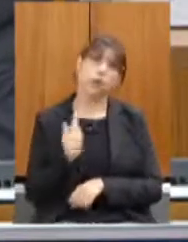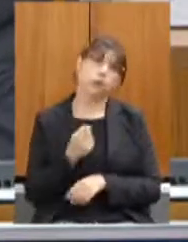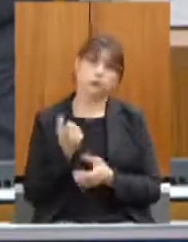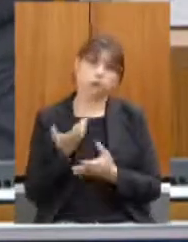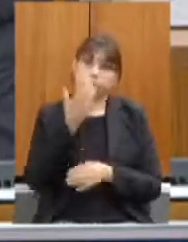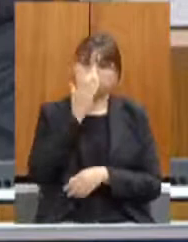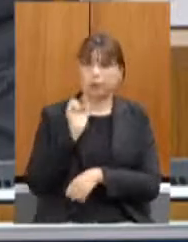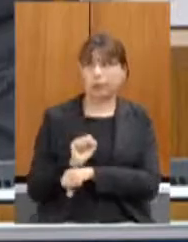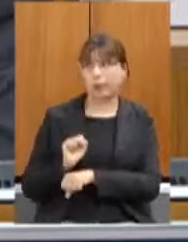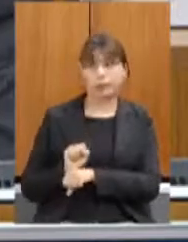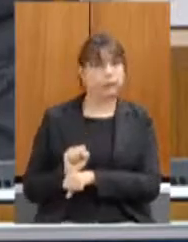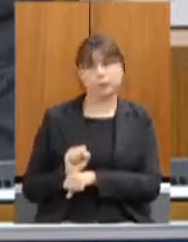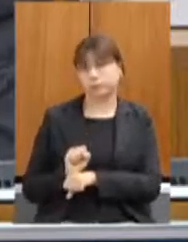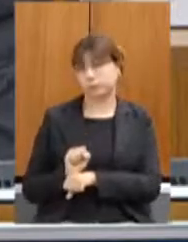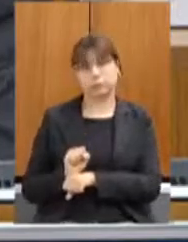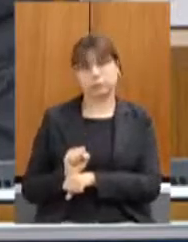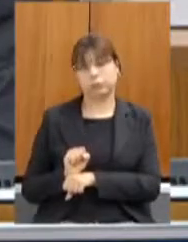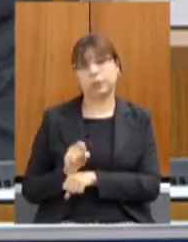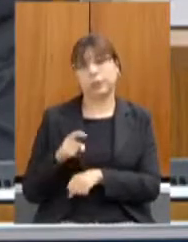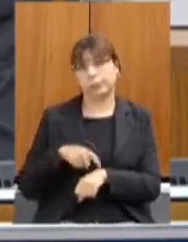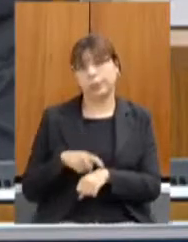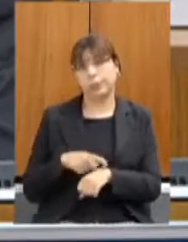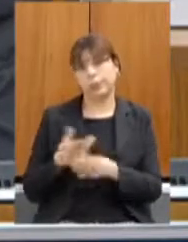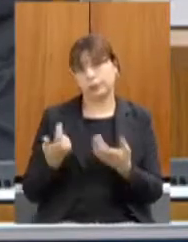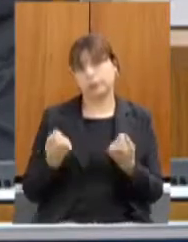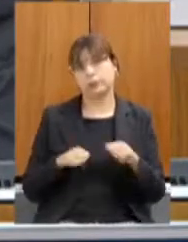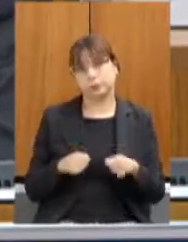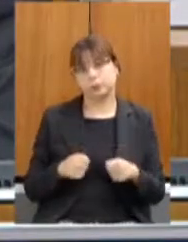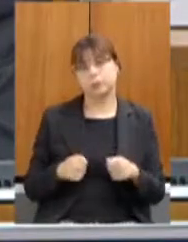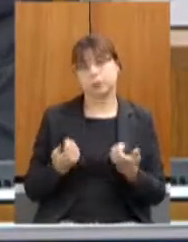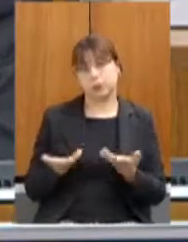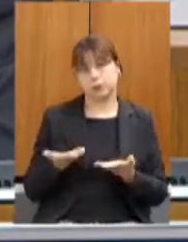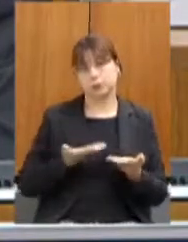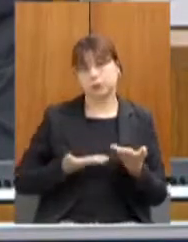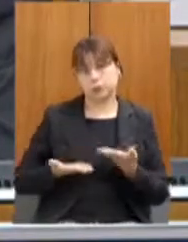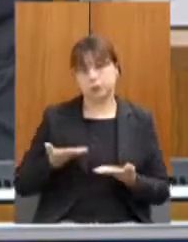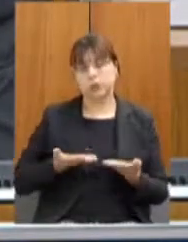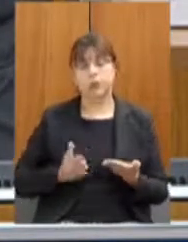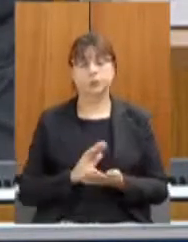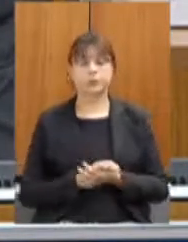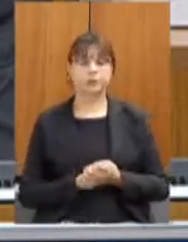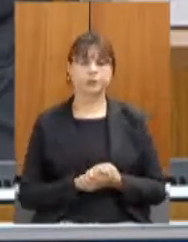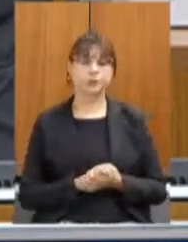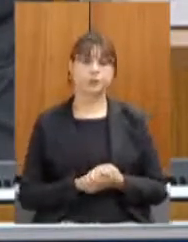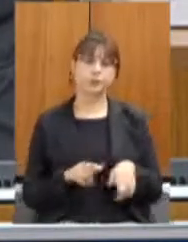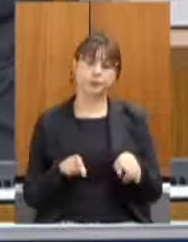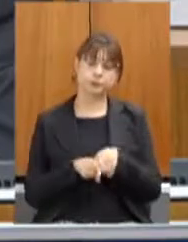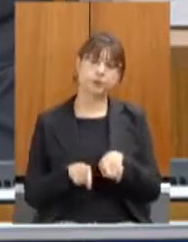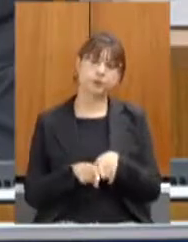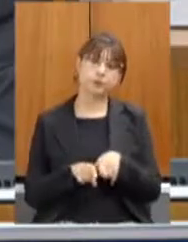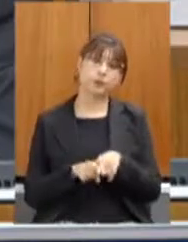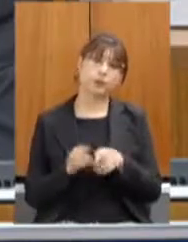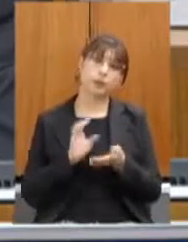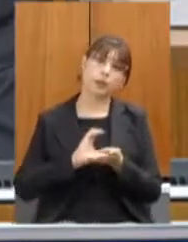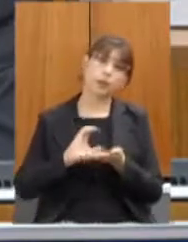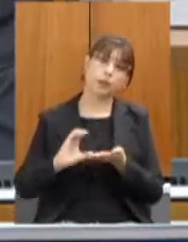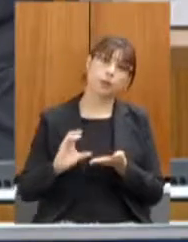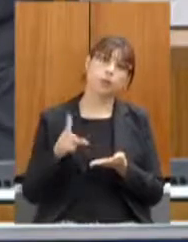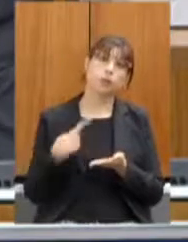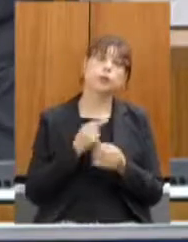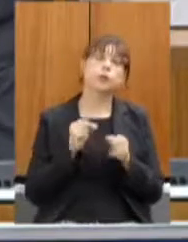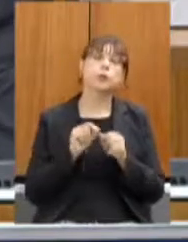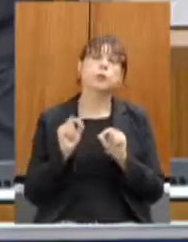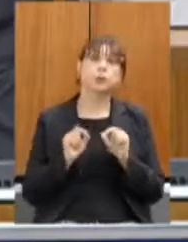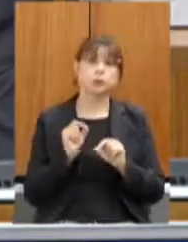ficar com equipamento parado é no momento que eu precisava ter assistência E além disso do ponto de vista de recurso o que nós fizemos